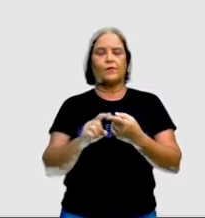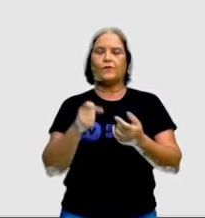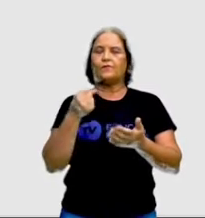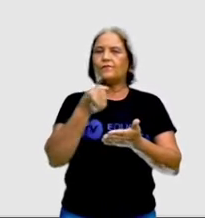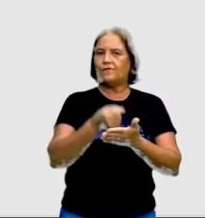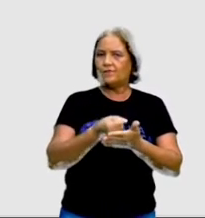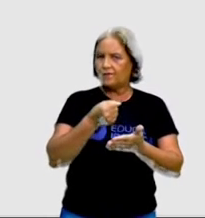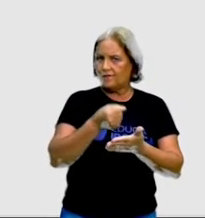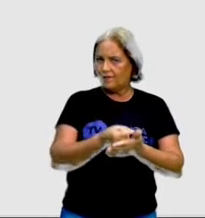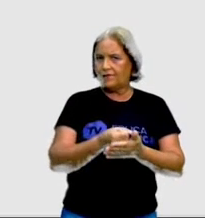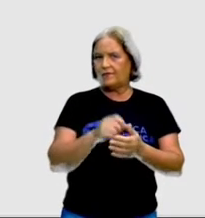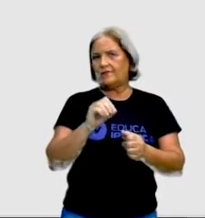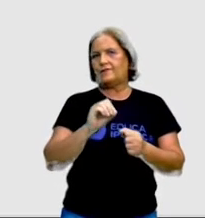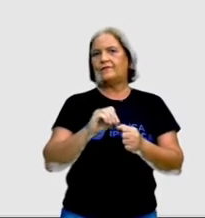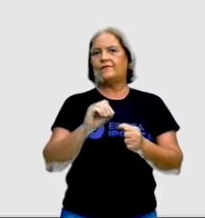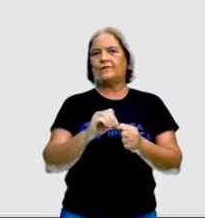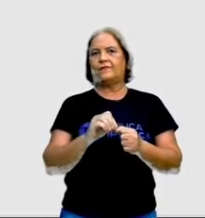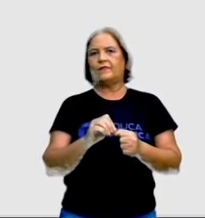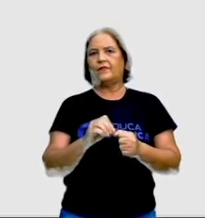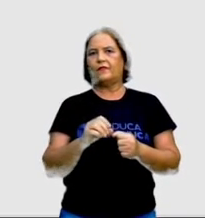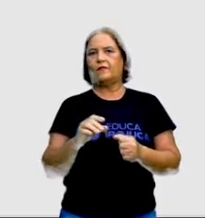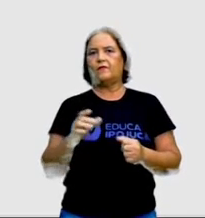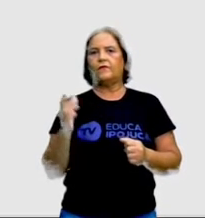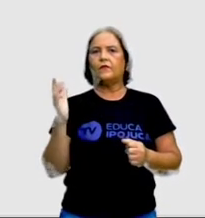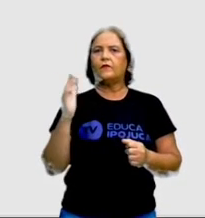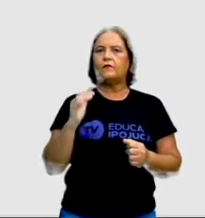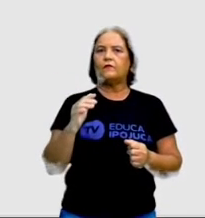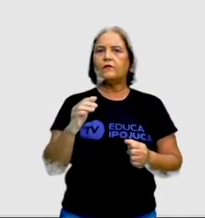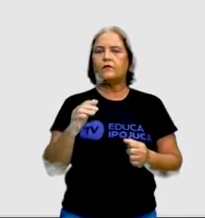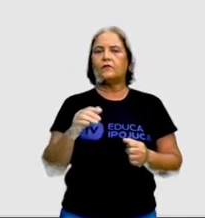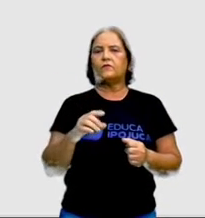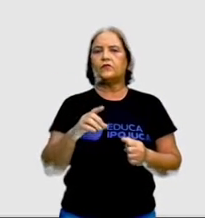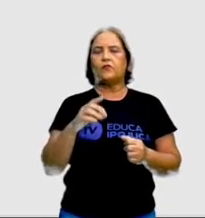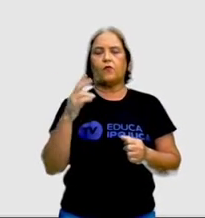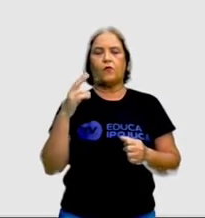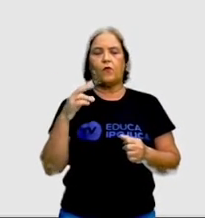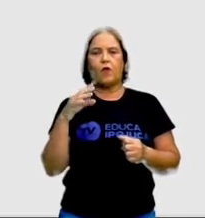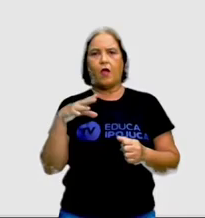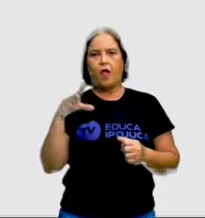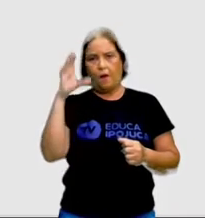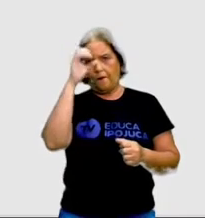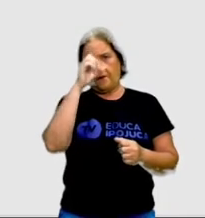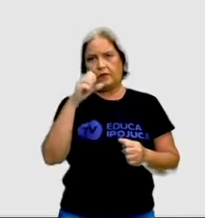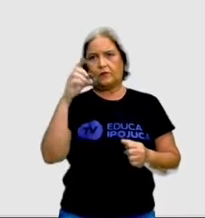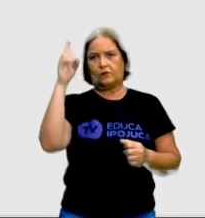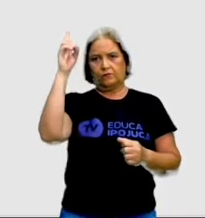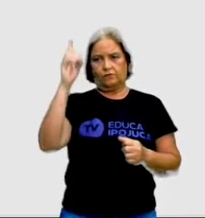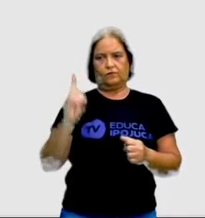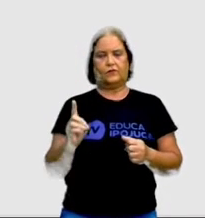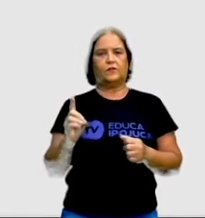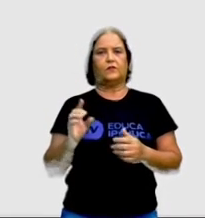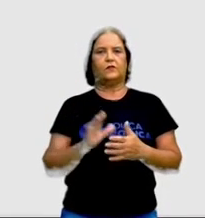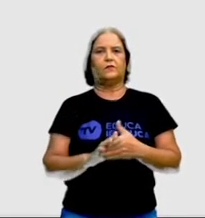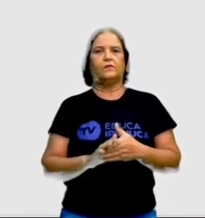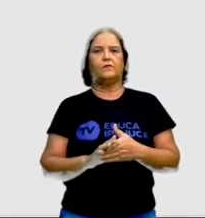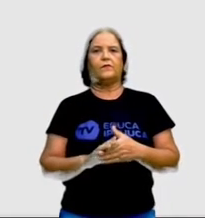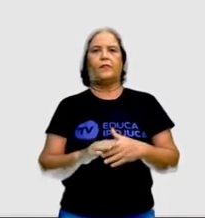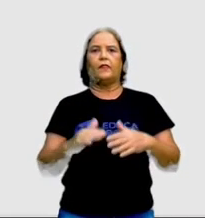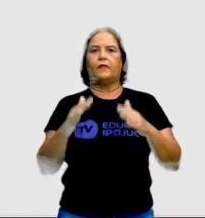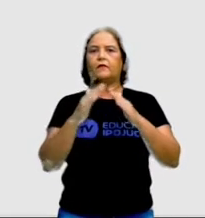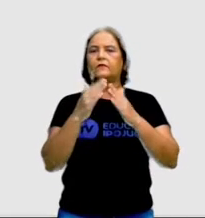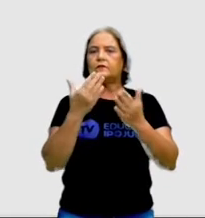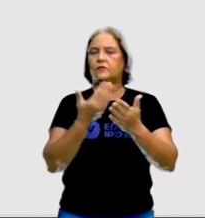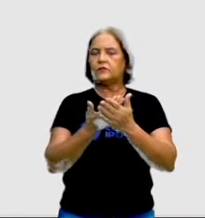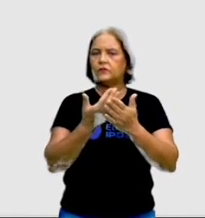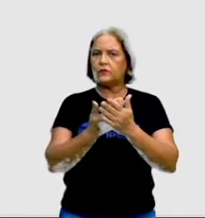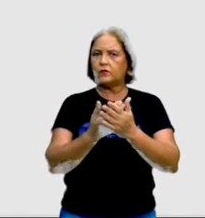a cumprir. Vamos ver primeiro alguns direitos. Vamos lá? Na escola,